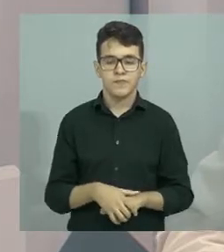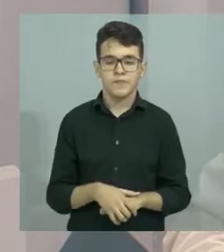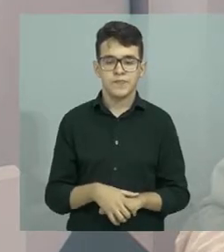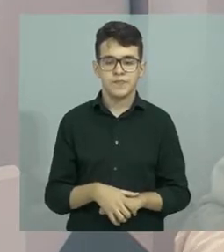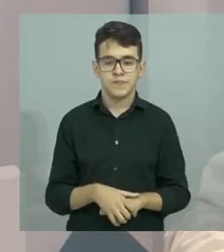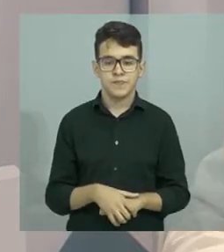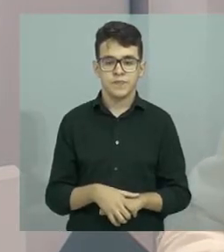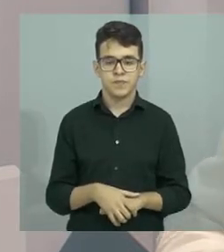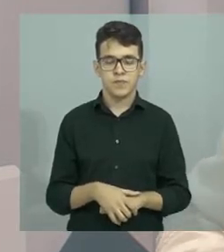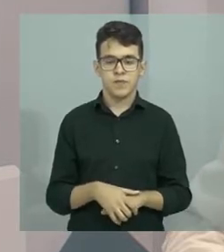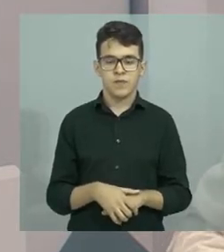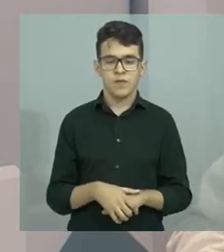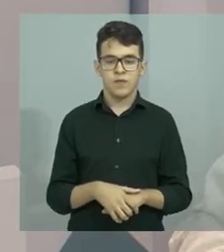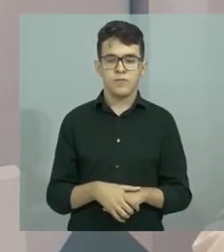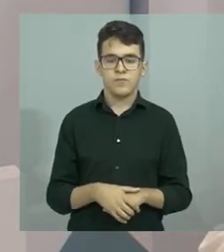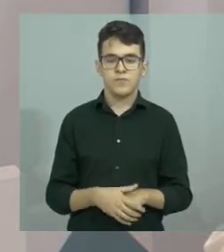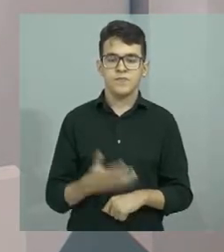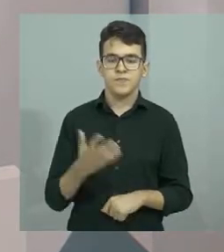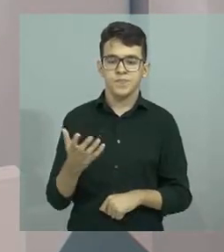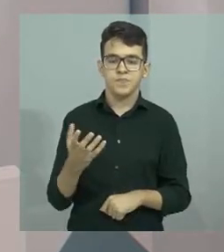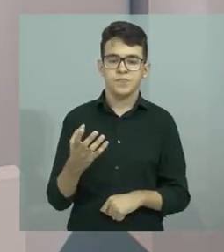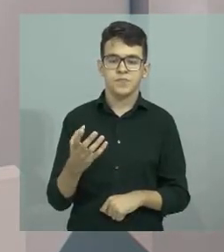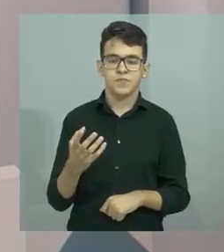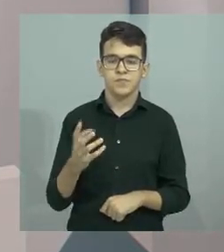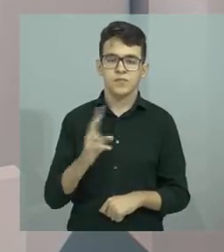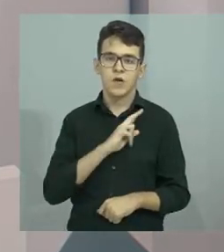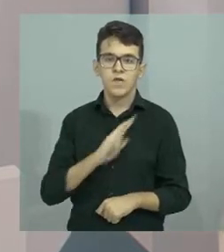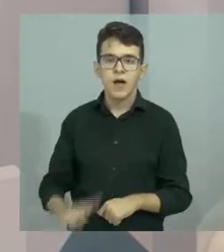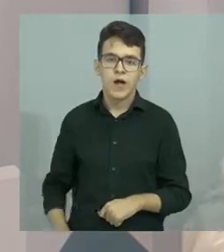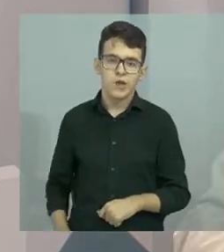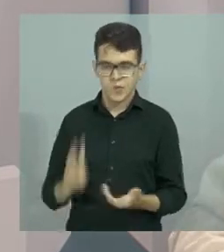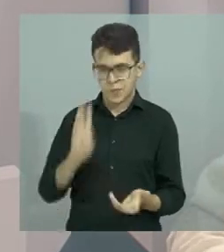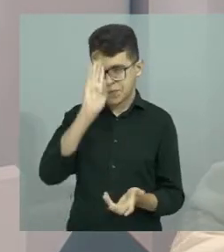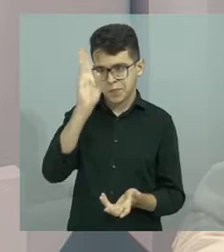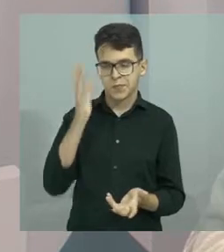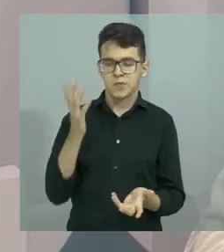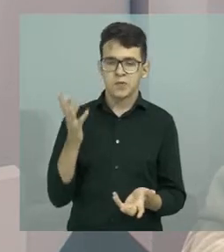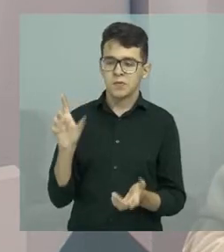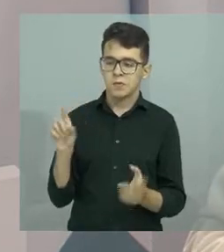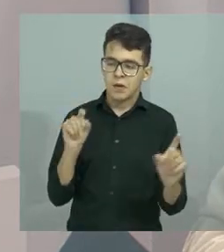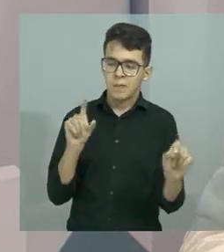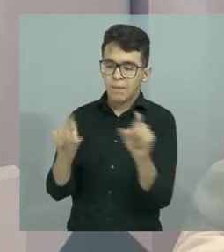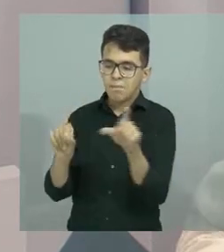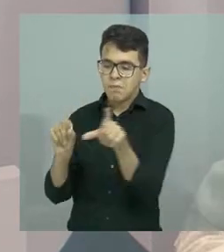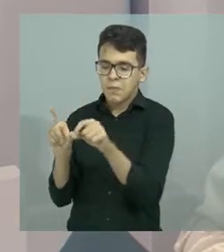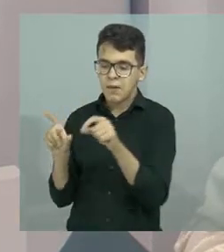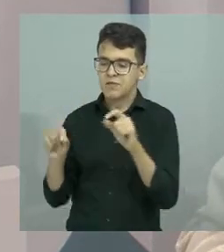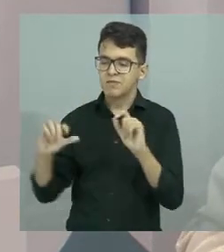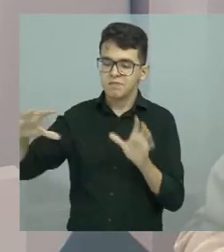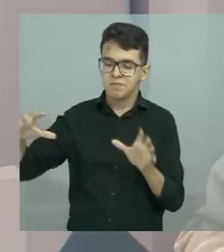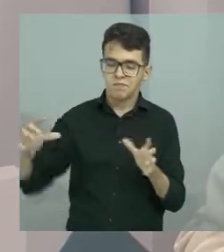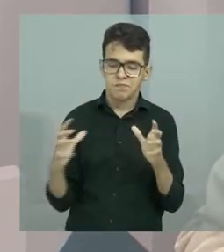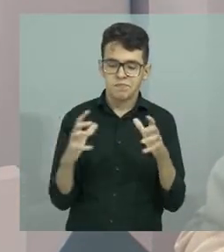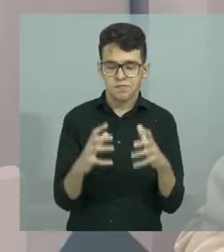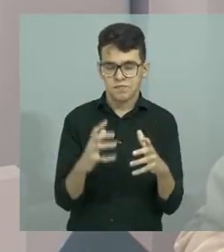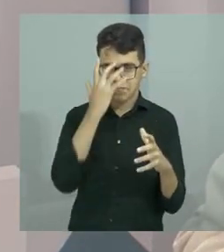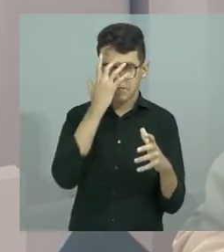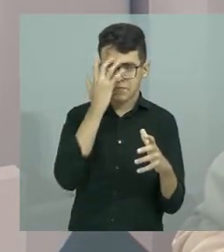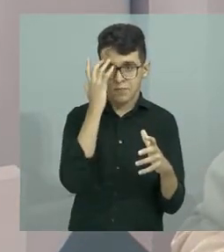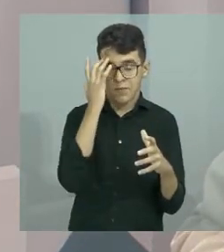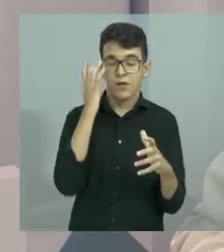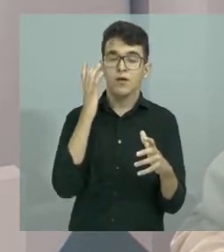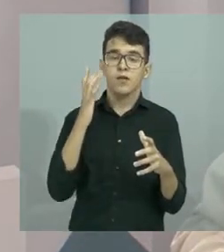diversos atores, especialmente, no caso, os vereadores dos municípios. É eleito um presidente e uma equipe de